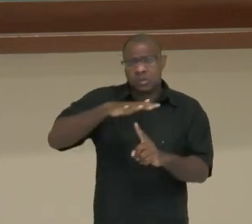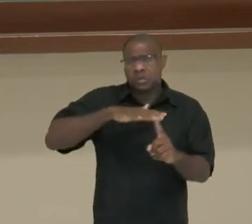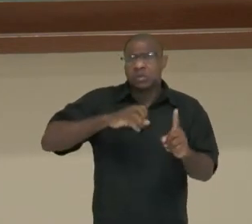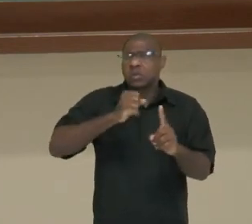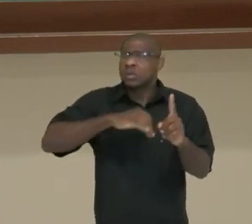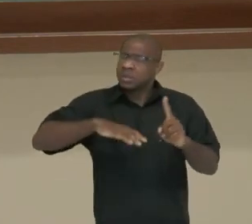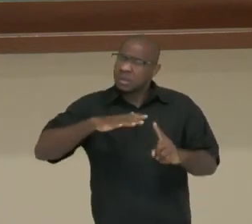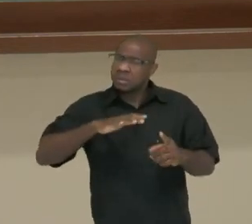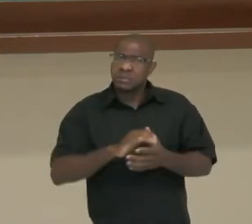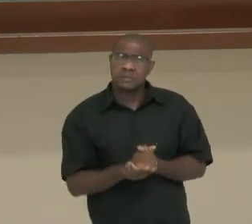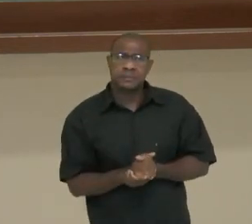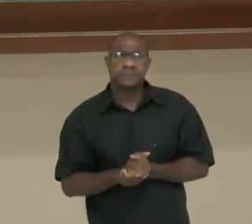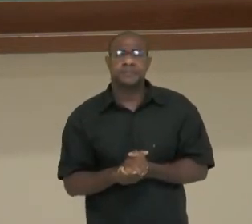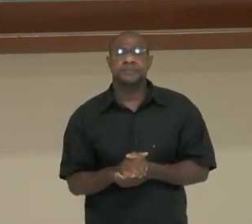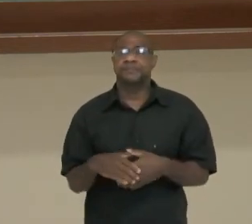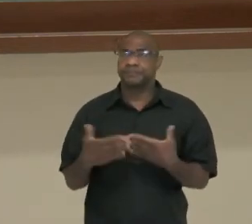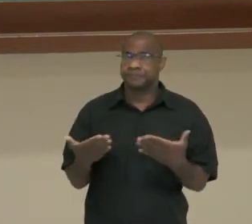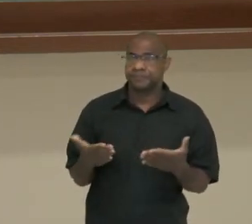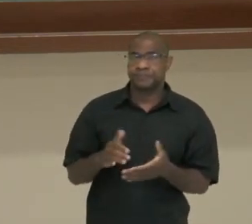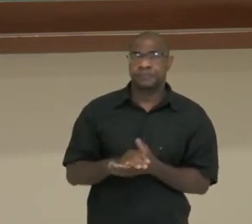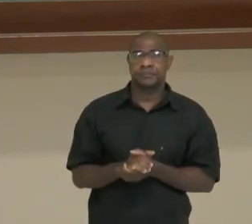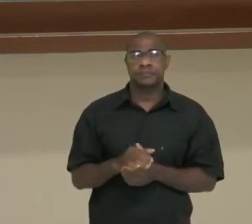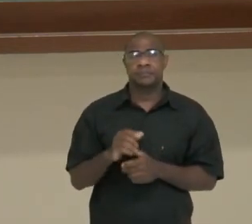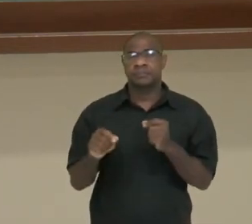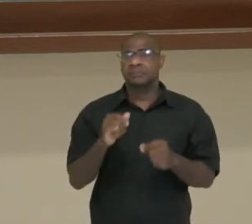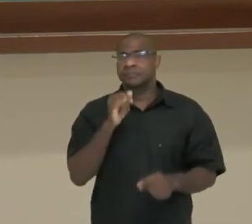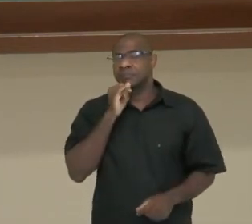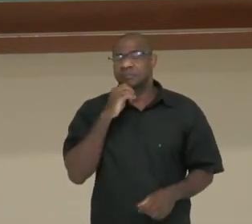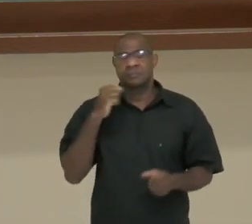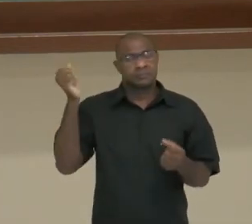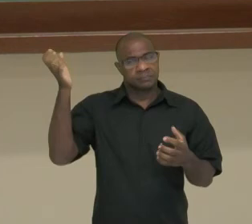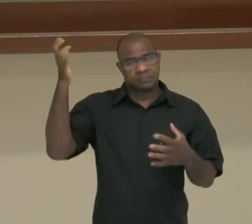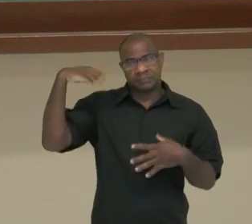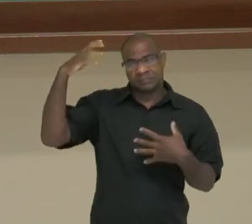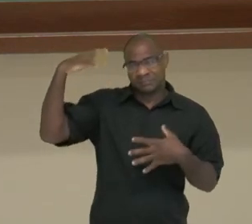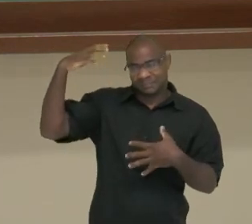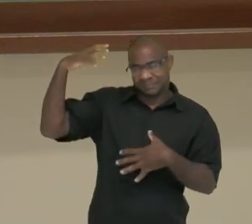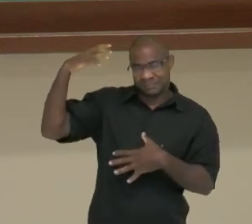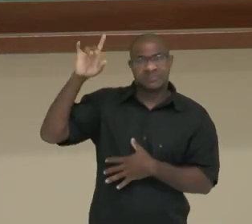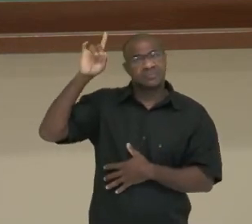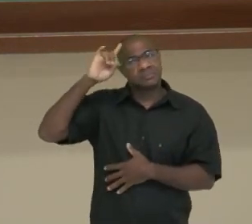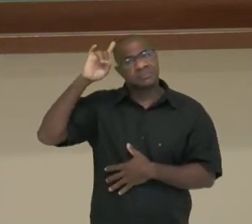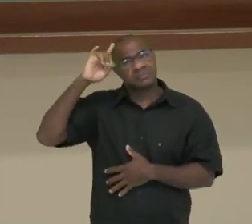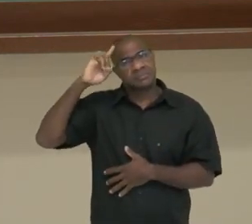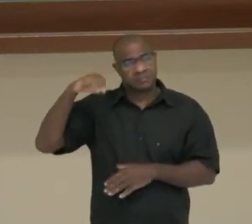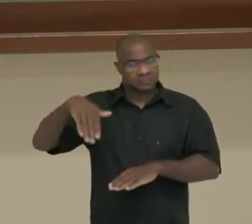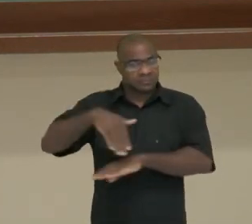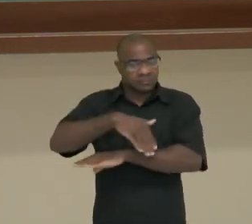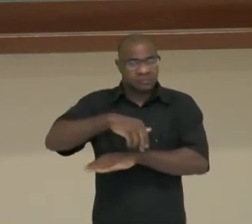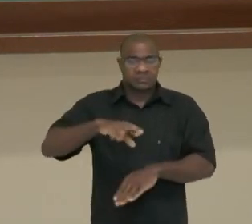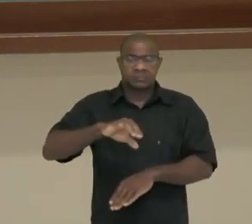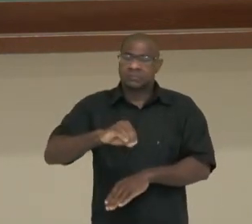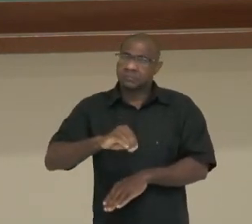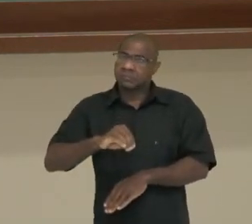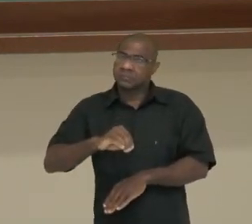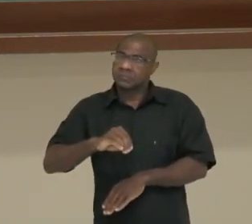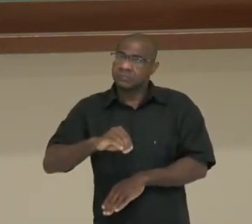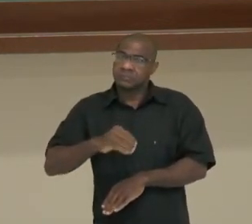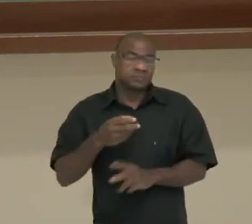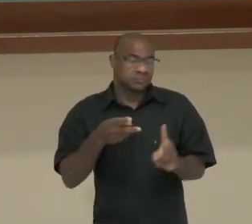ciência. O hábito de tomar o banho diário, né, e tomavam um banho no rio, nos foi passado pelos